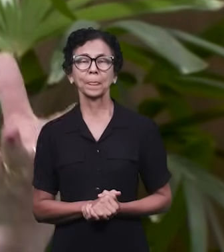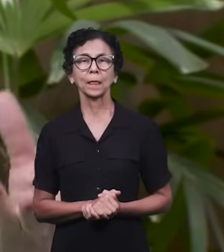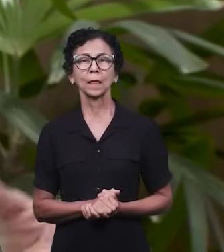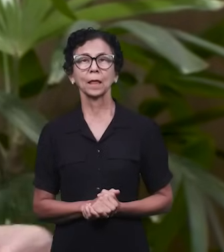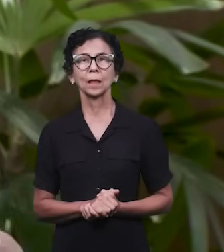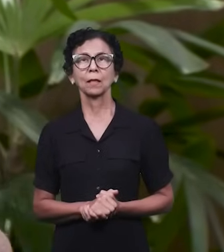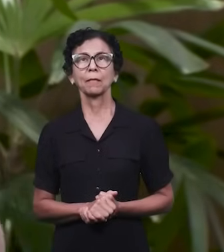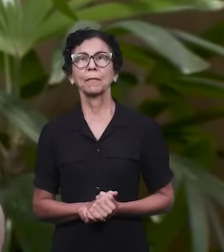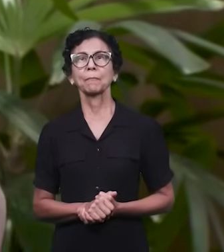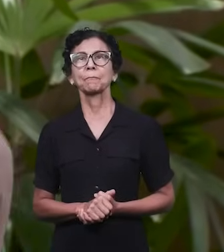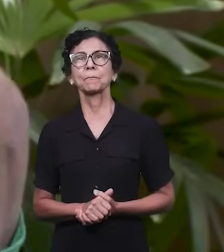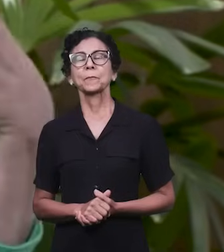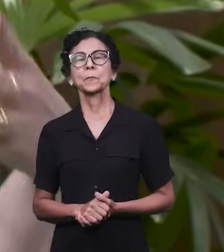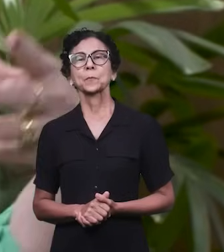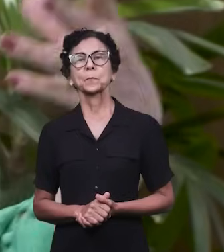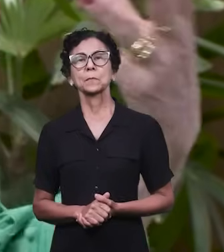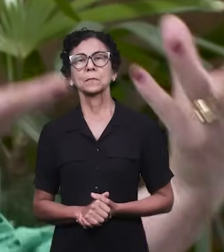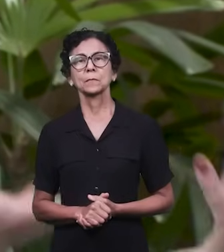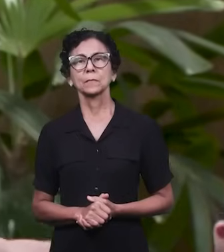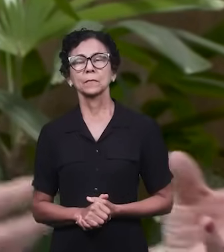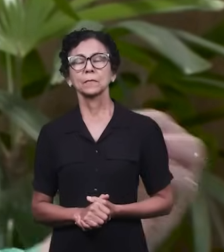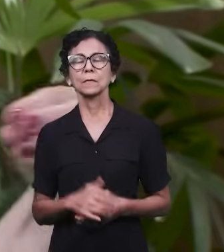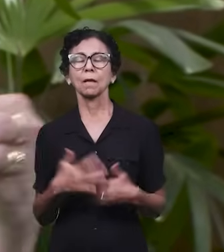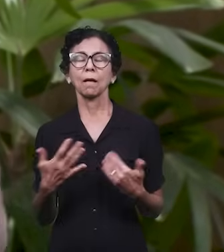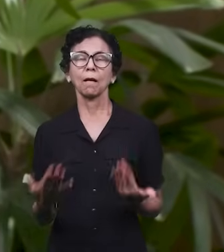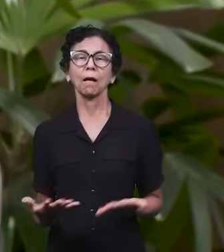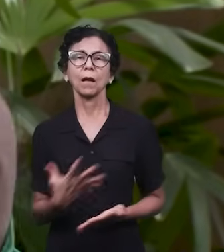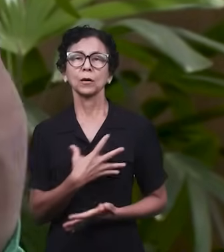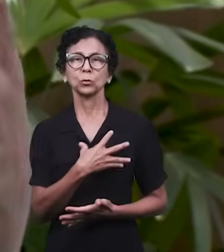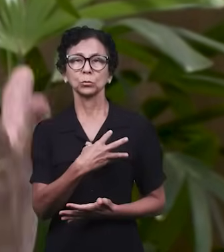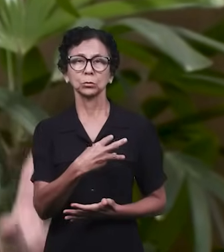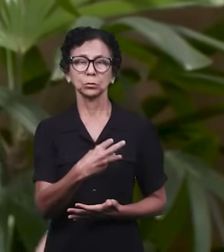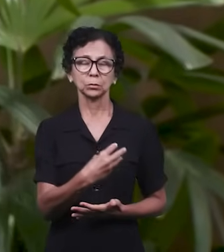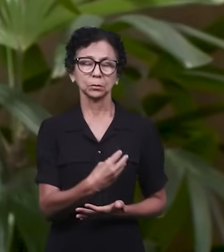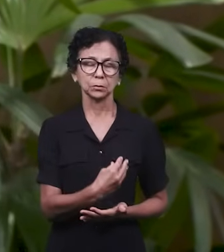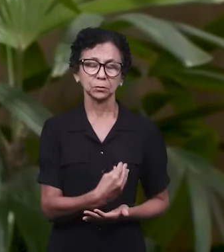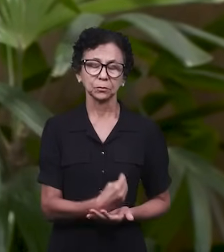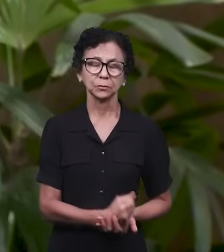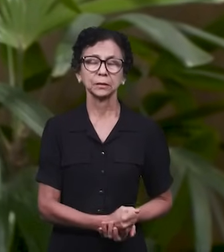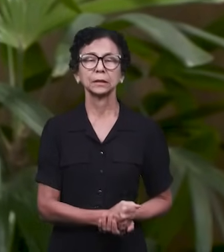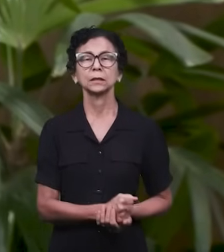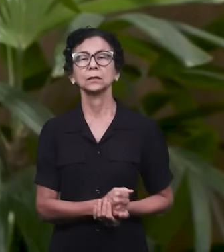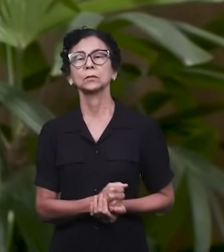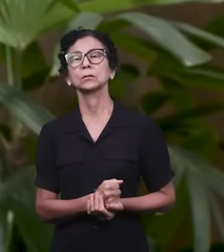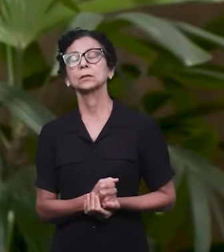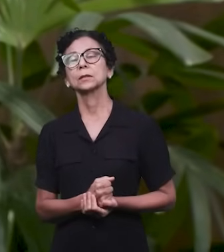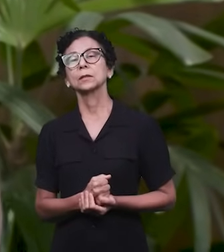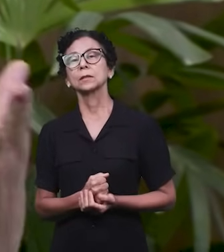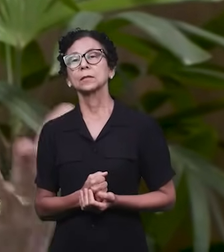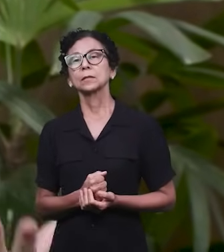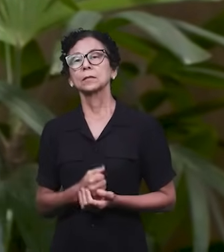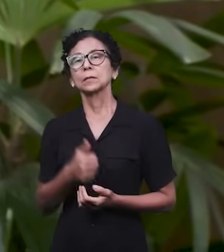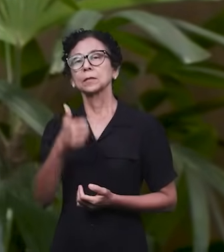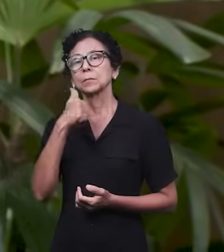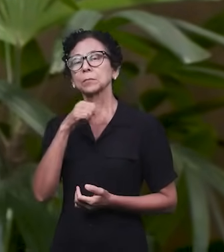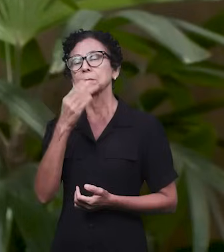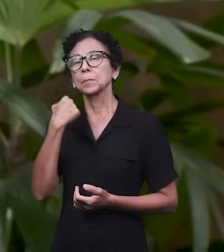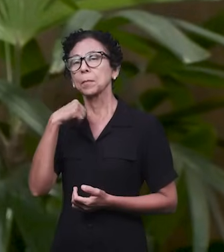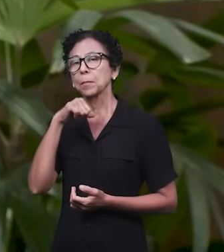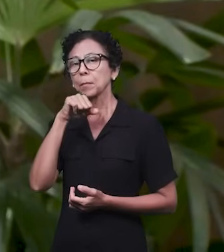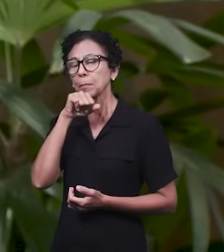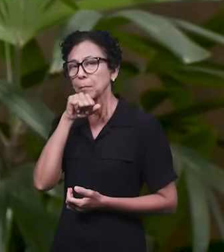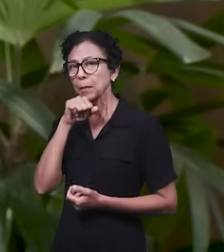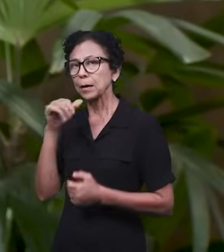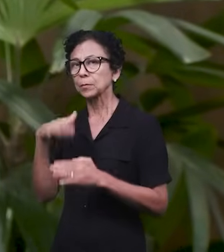são obrigados a seguir os passos, a seguir a profissão de seus pais. Tem até um documentário